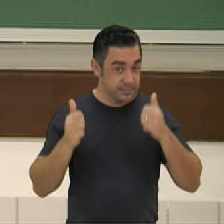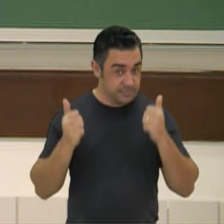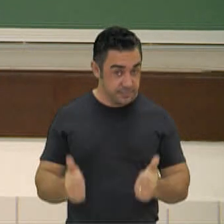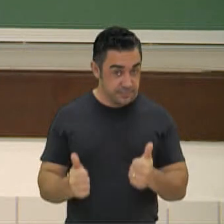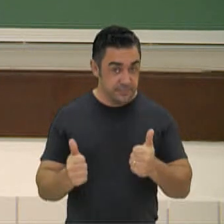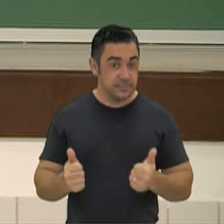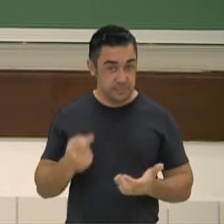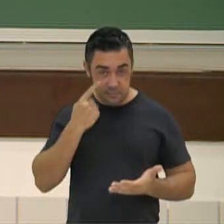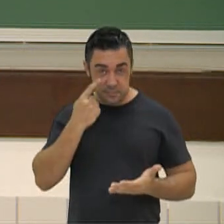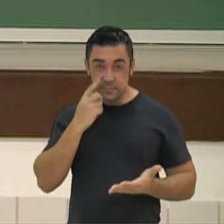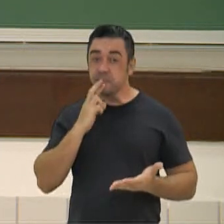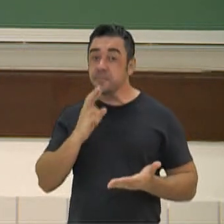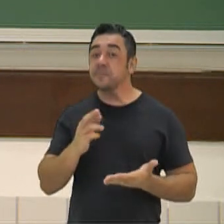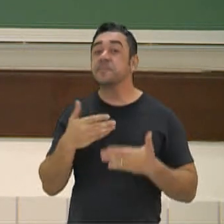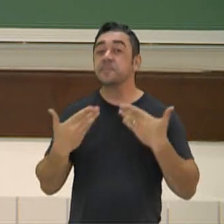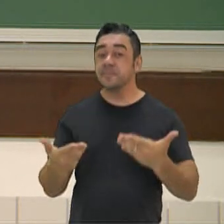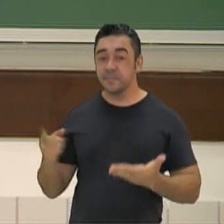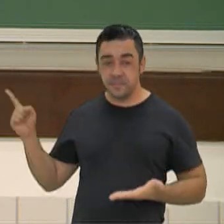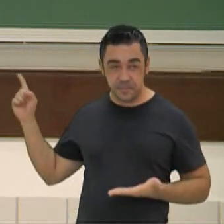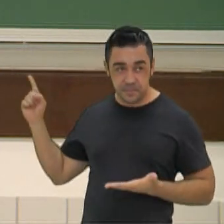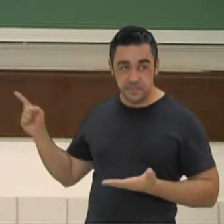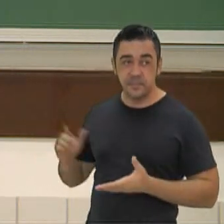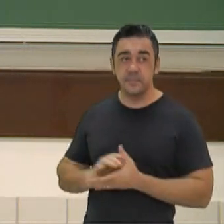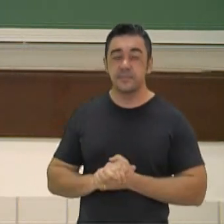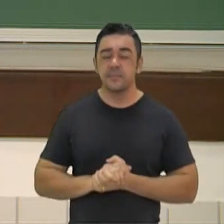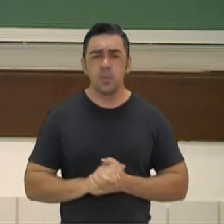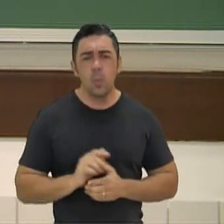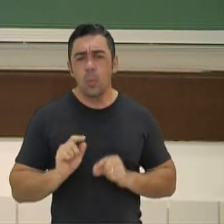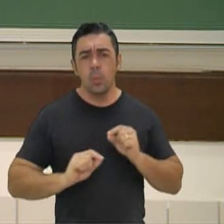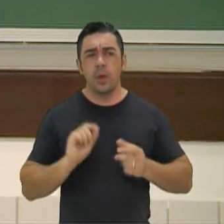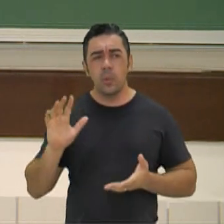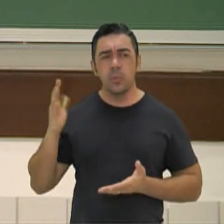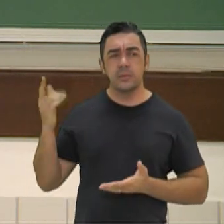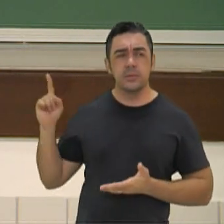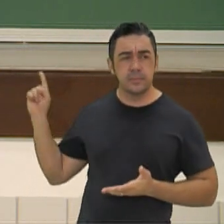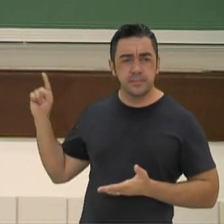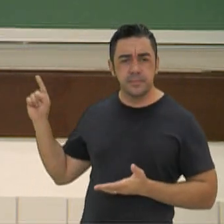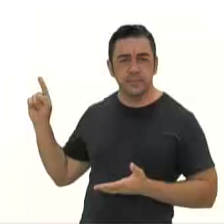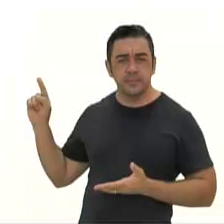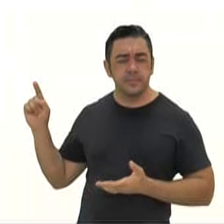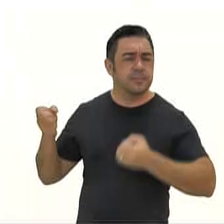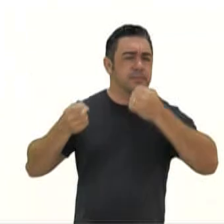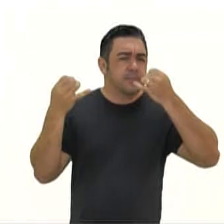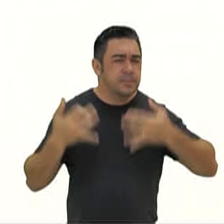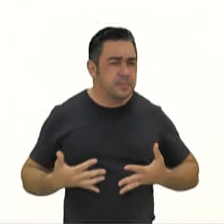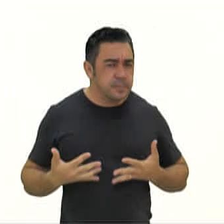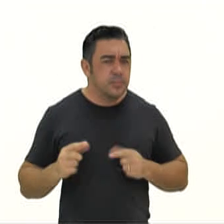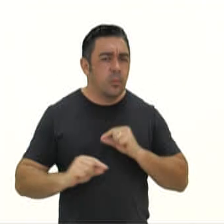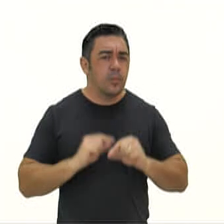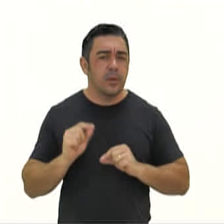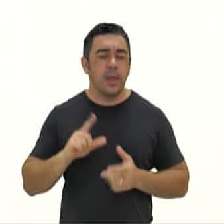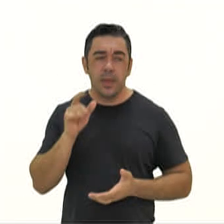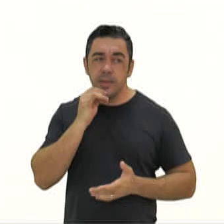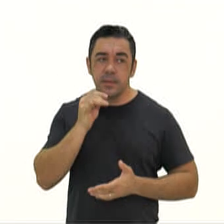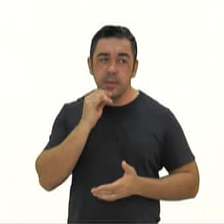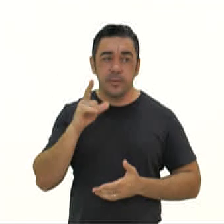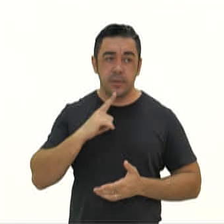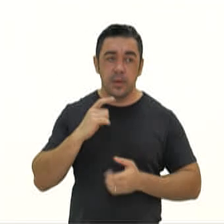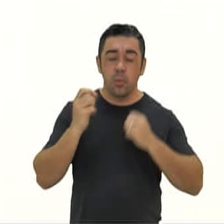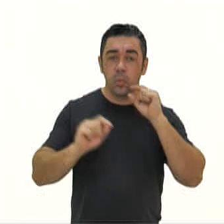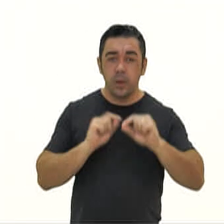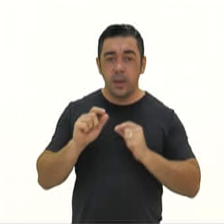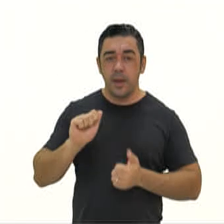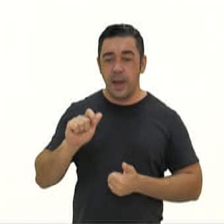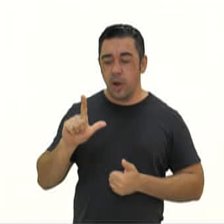Beleza, galerinha? Vamos analisar a resposta aqui agora? Tá? O que nós vamos ter aqui? Tá? Que tipo de especiação ocorreu? Aqui nós temos